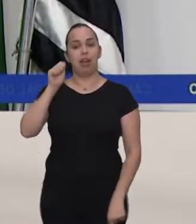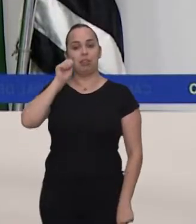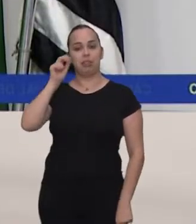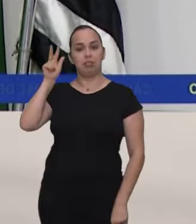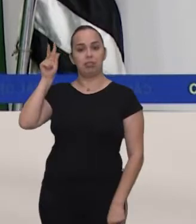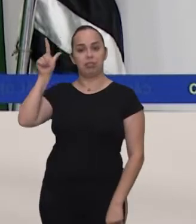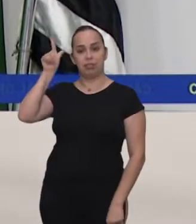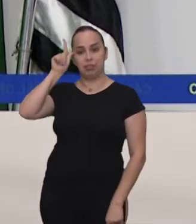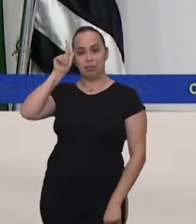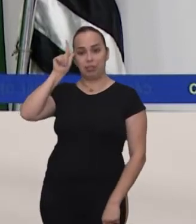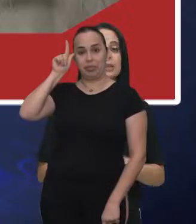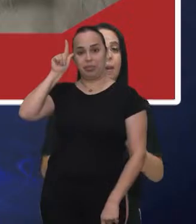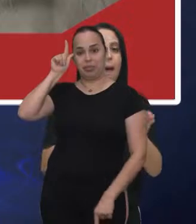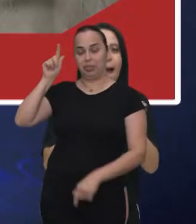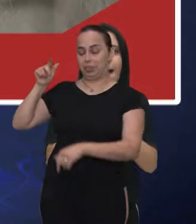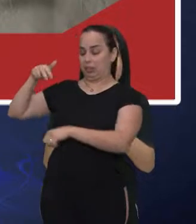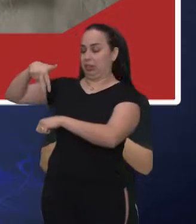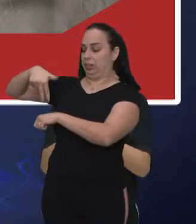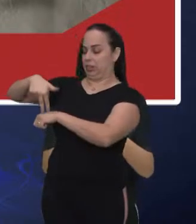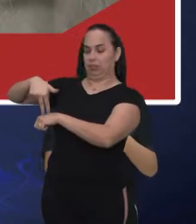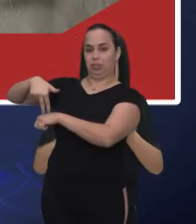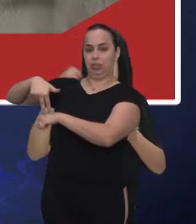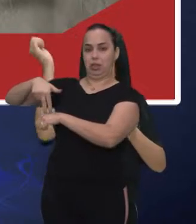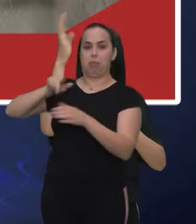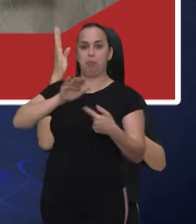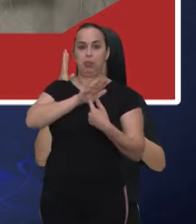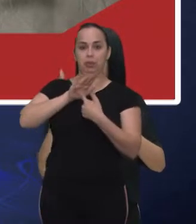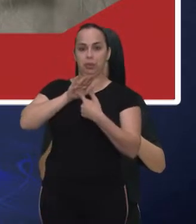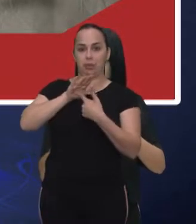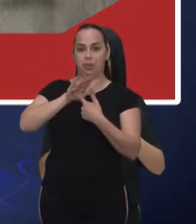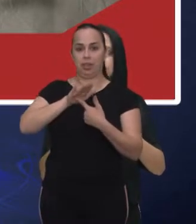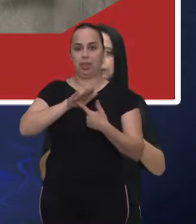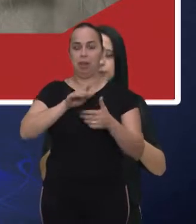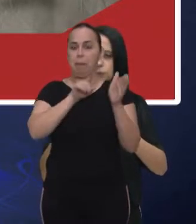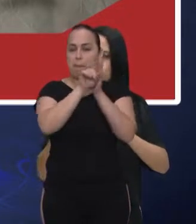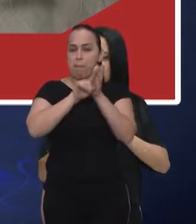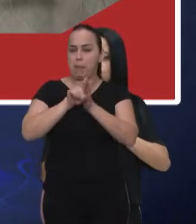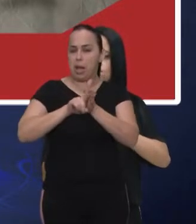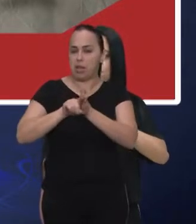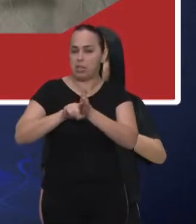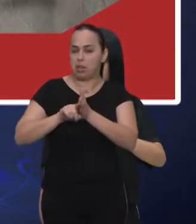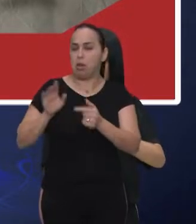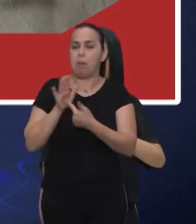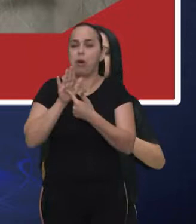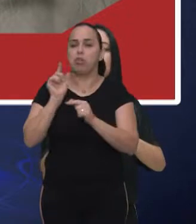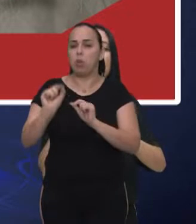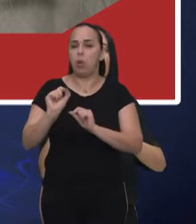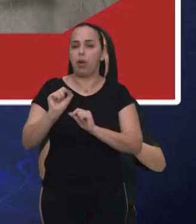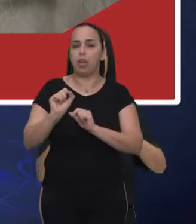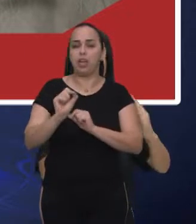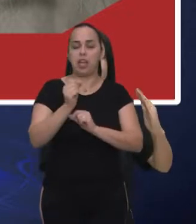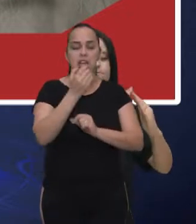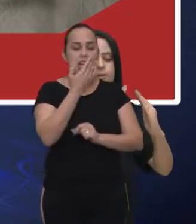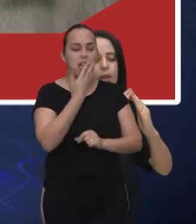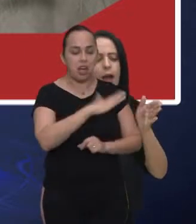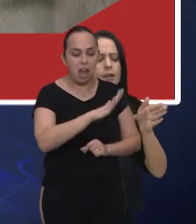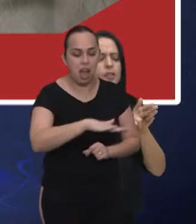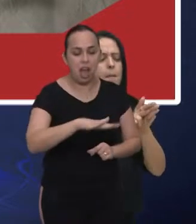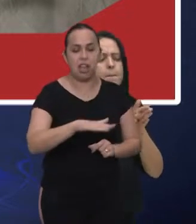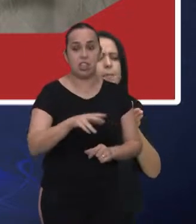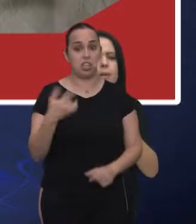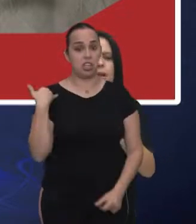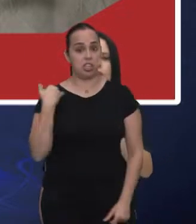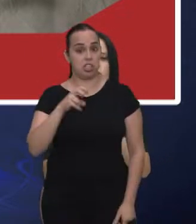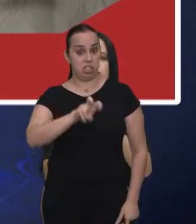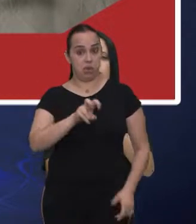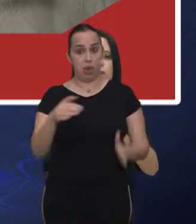Tribuna a vereadora Amélia Naomi Apresentou um levantamento do IBGE que aponta que mais de 1 milhão e 700 mil crianças e adolescentes